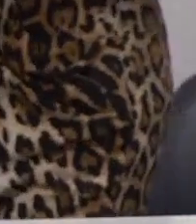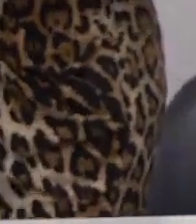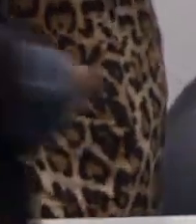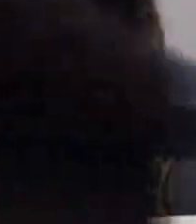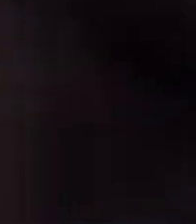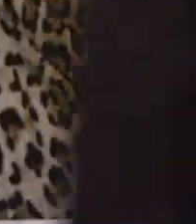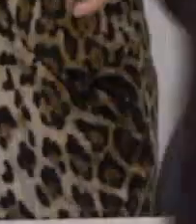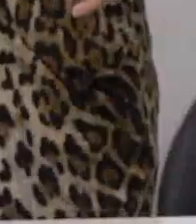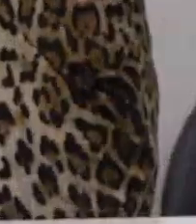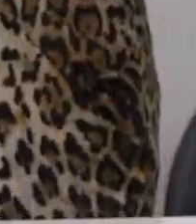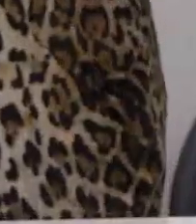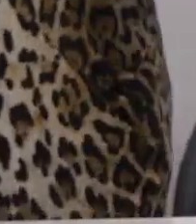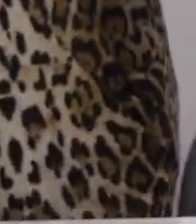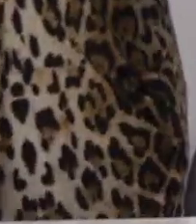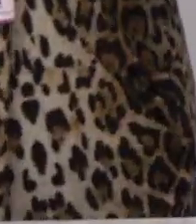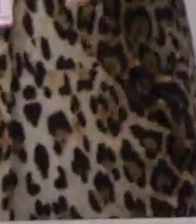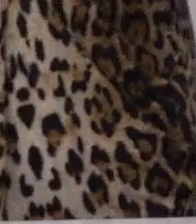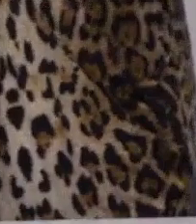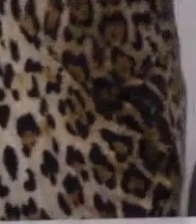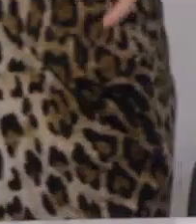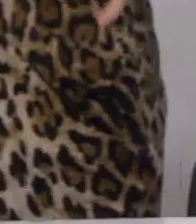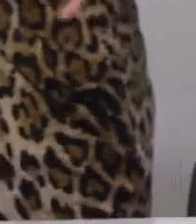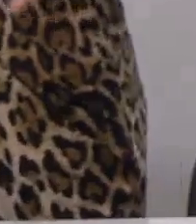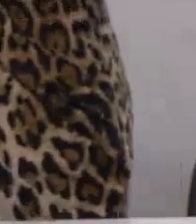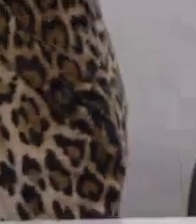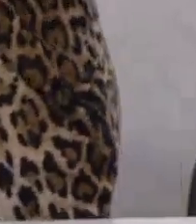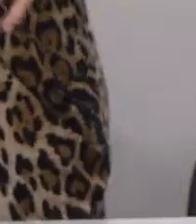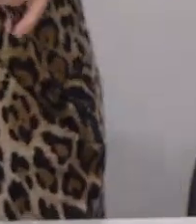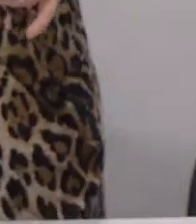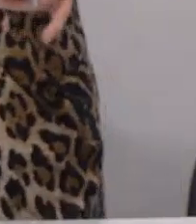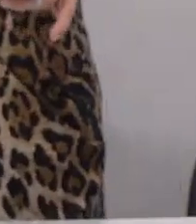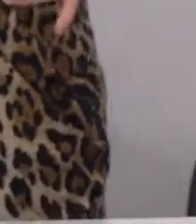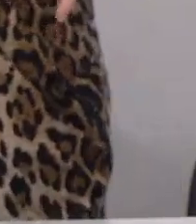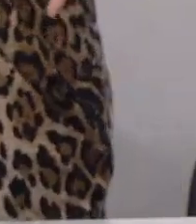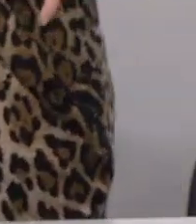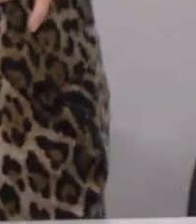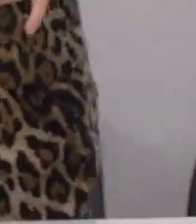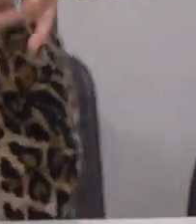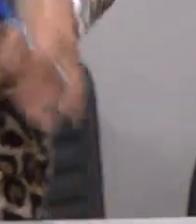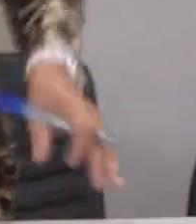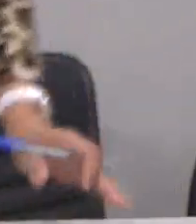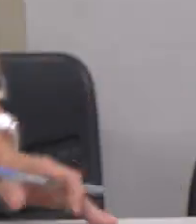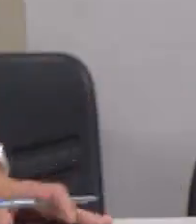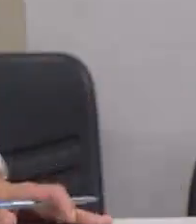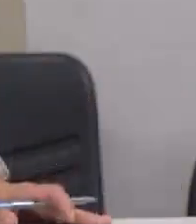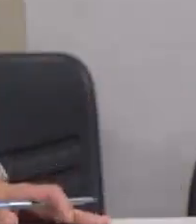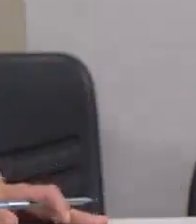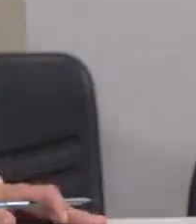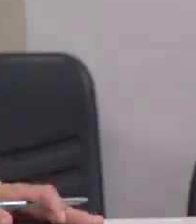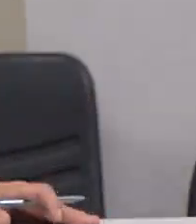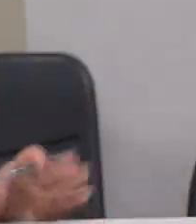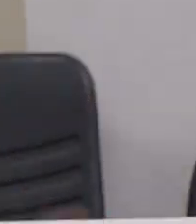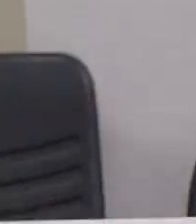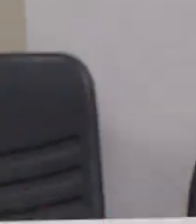Então, um esforço muito grande junto aos terreiros, junto aos povos tradicionais. E nós,